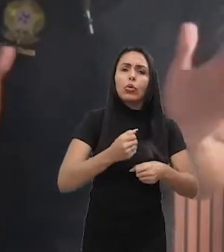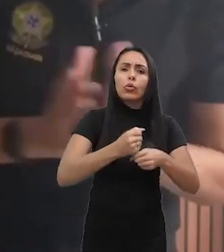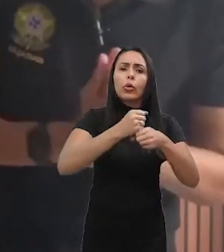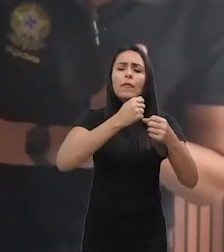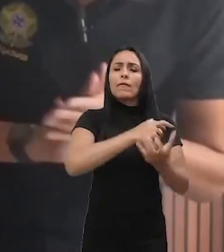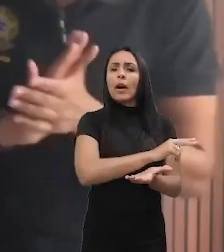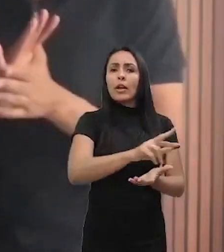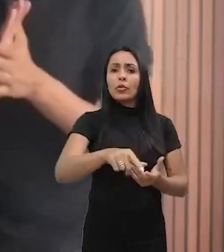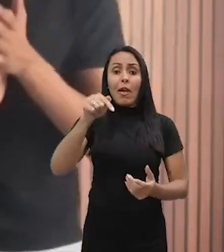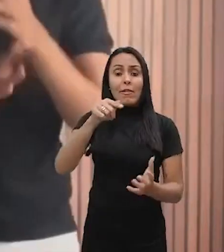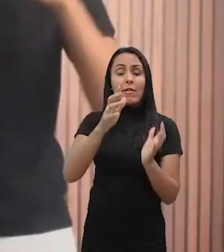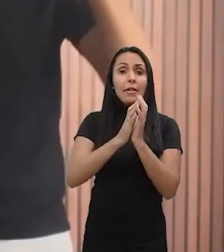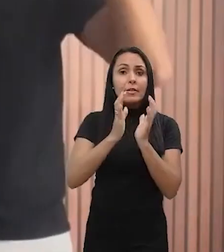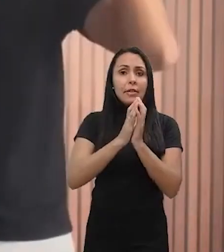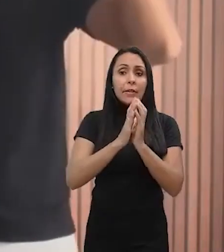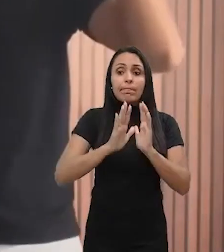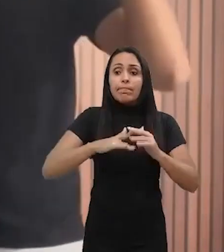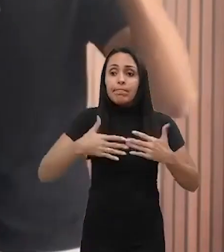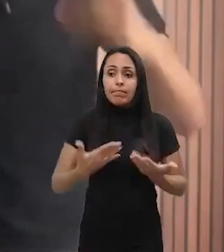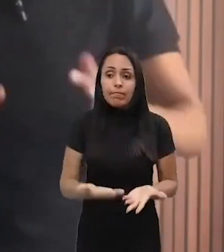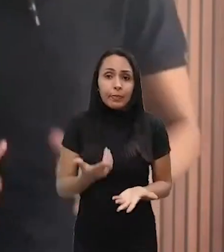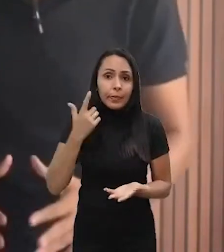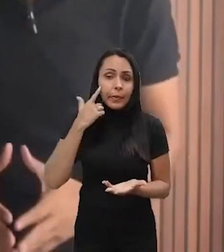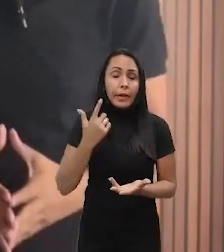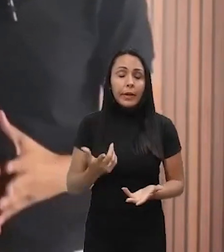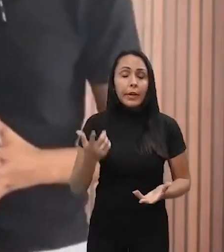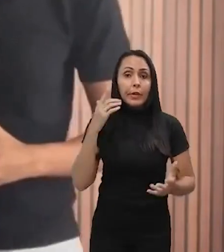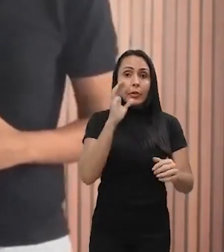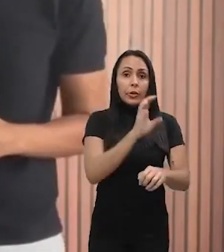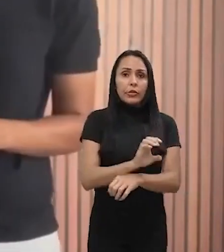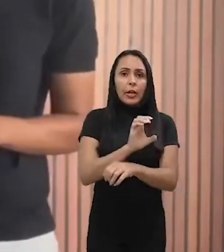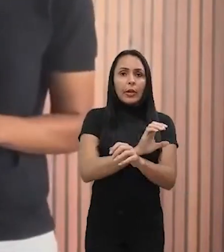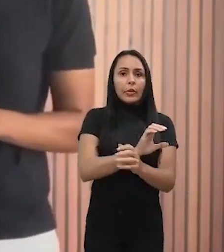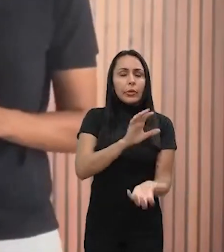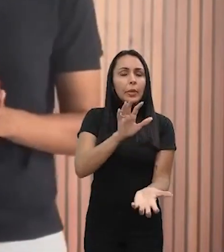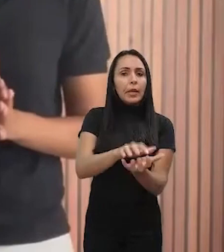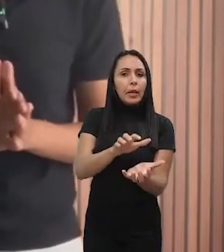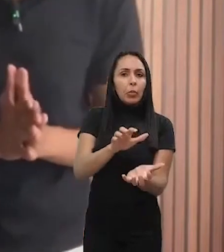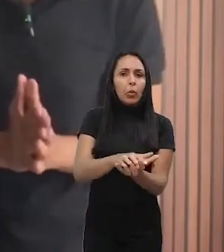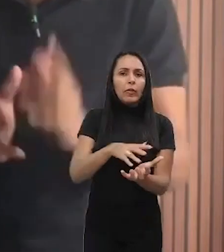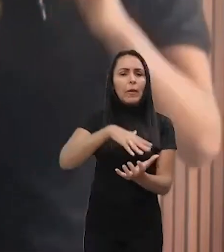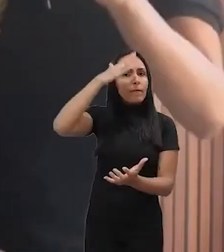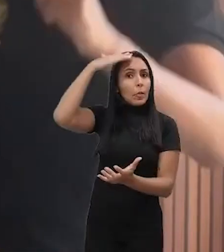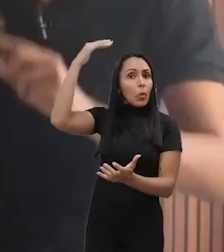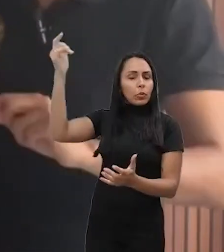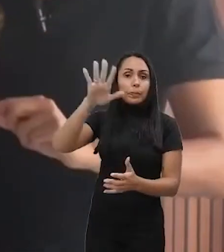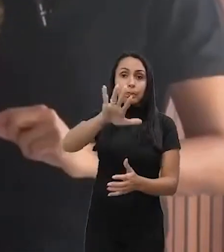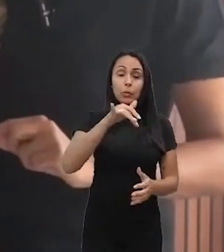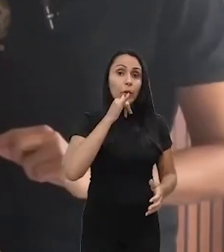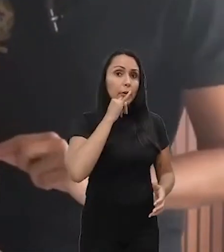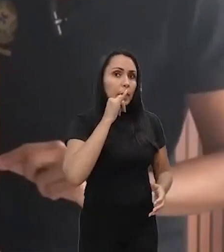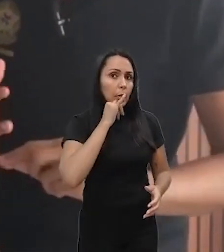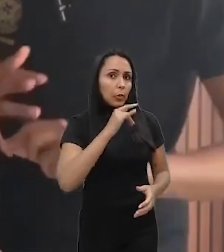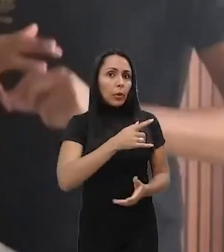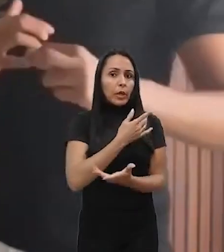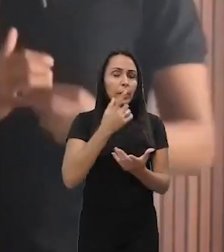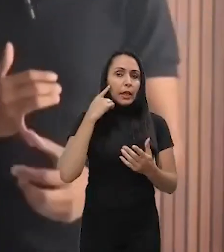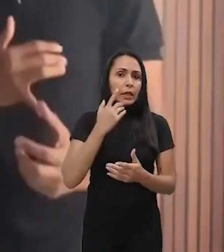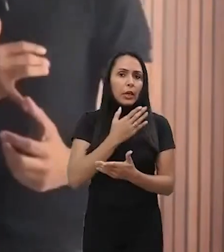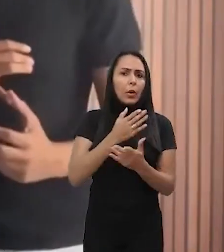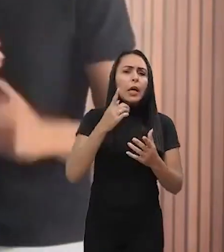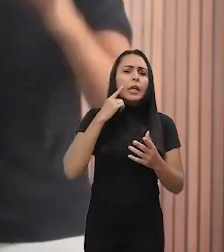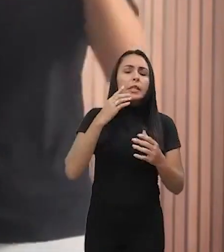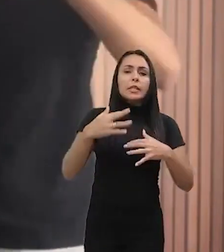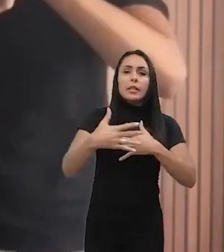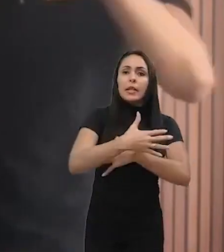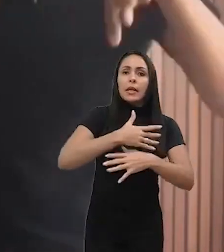coisa aqui em Recife. E aí o estado de Pernambuco se torna bastante conhecido. Como, por exemplo, ele cria a cidade Maurícia, onde é